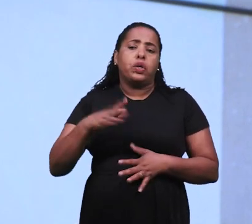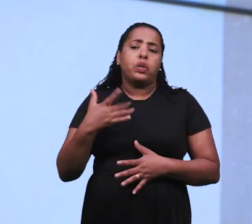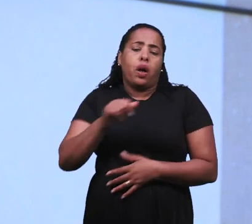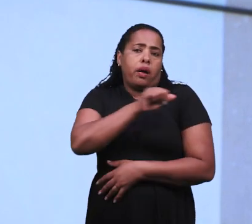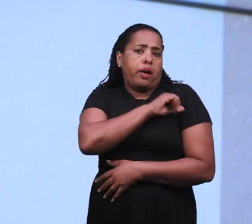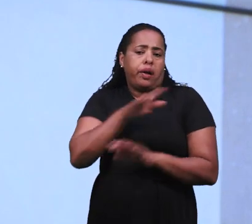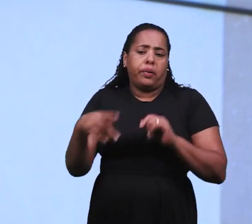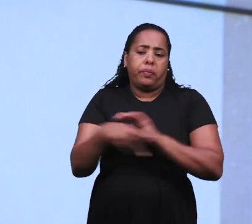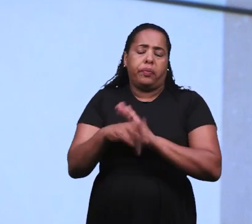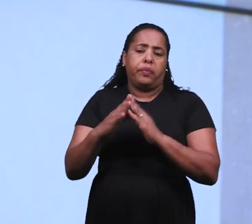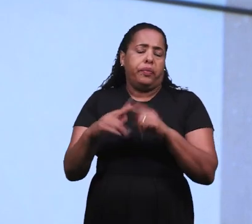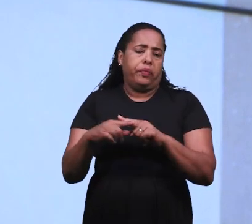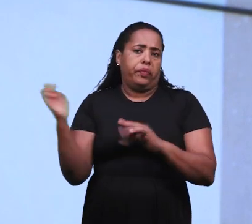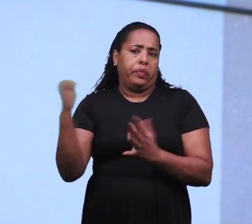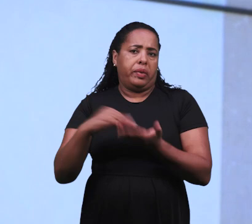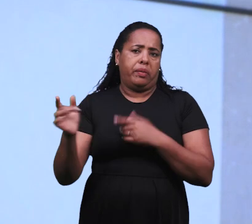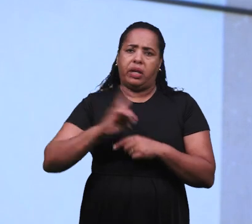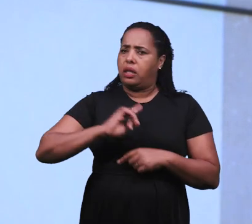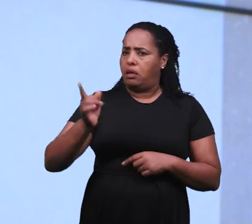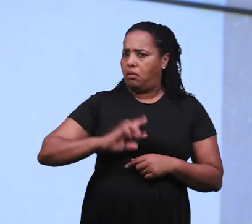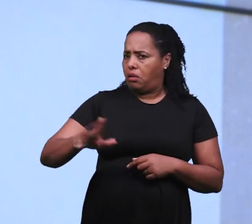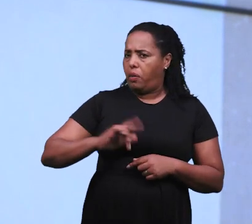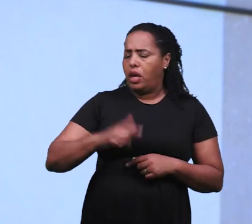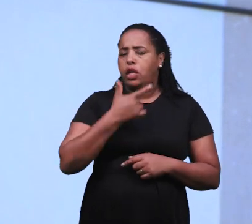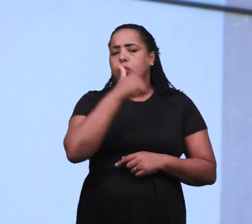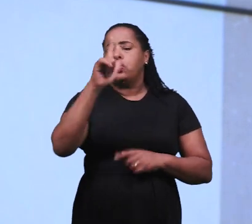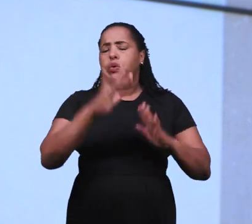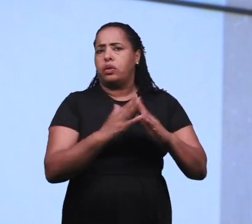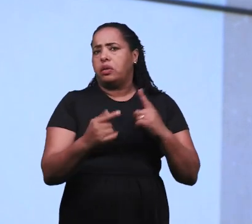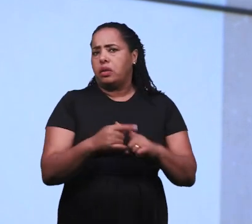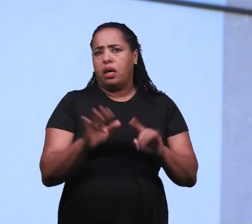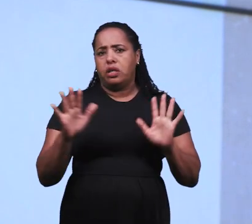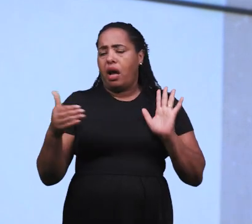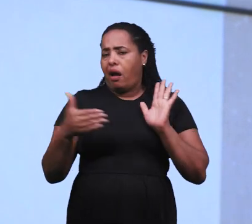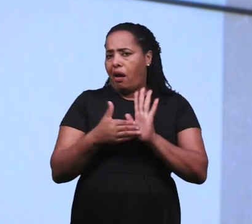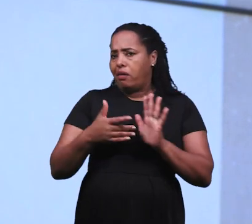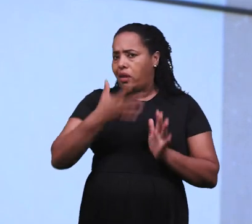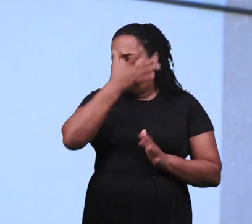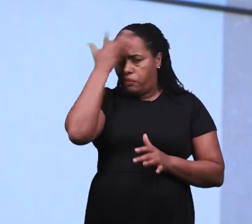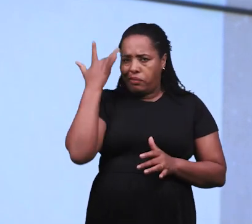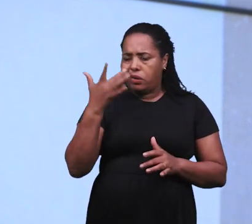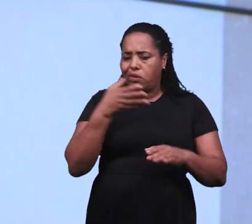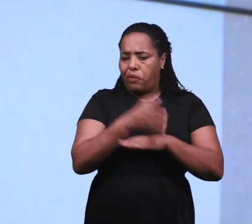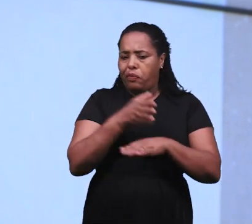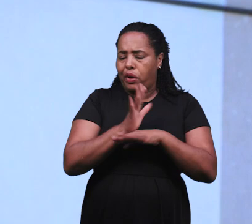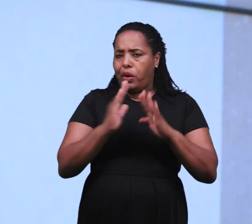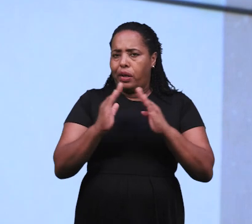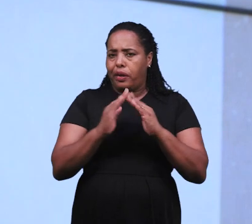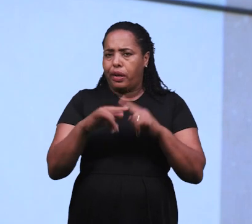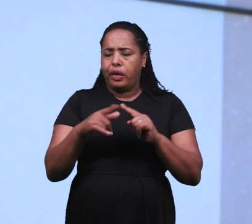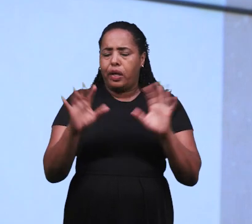Cristã Maranata. Sim. Né? Nós temos de outras denominações e até de pessoas que não frequentam nenhuma igreja. É